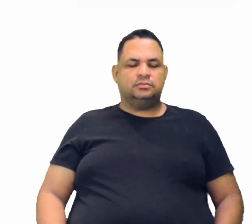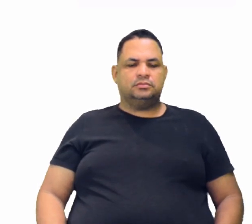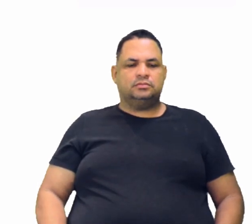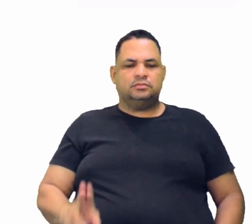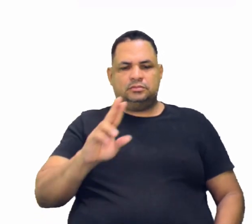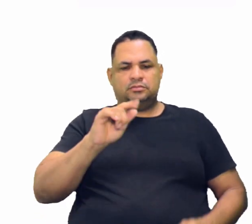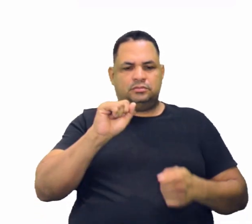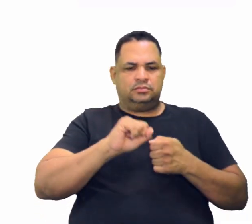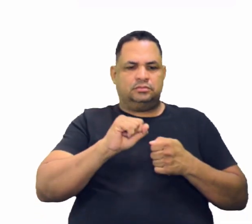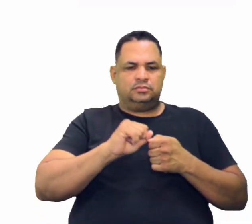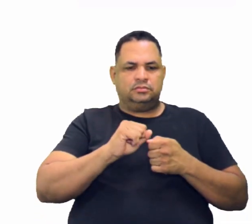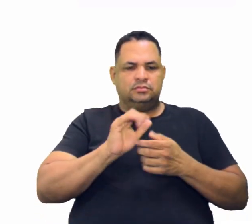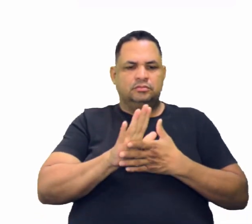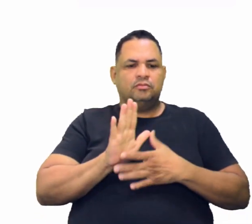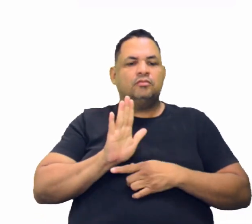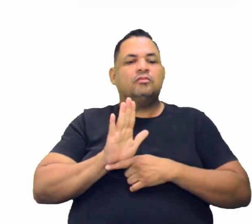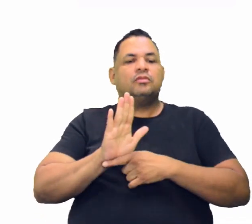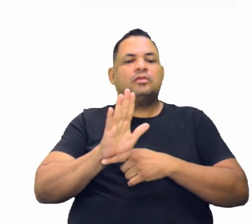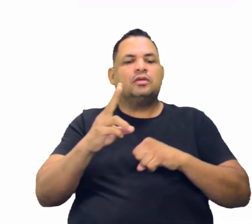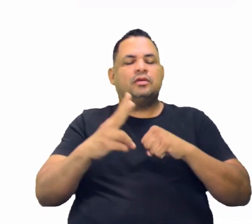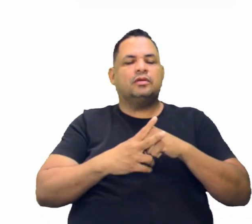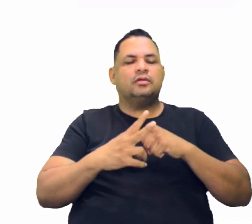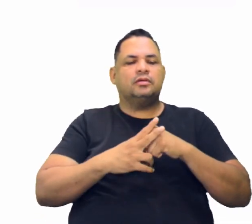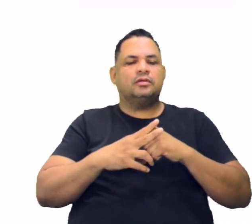fazer, o auxiliar também